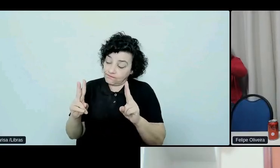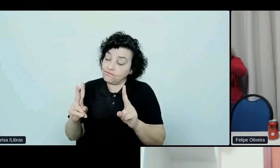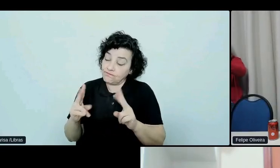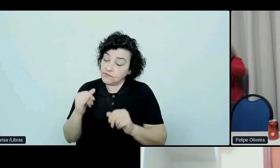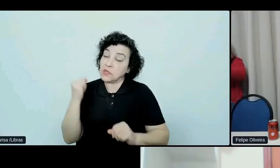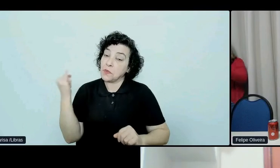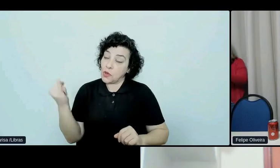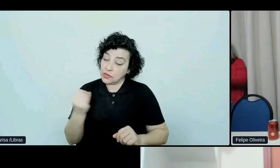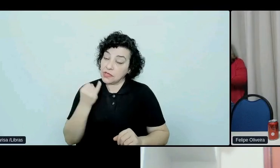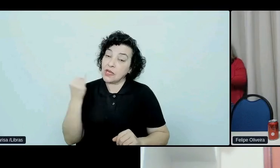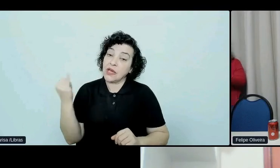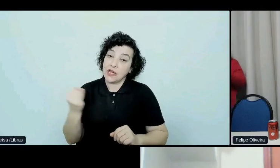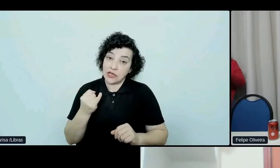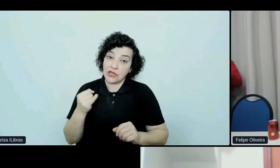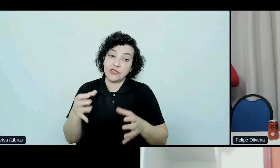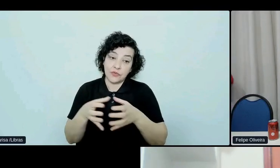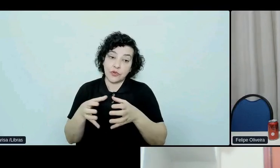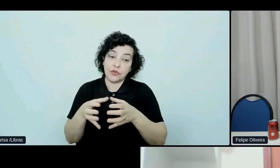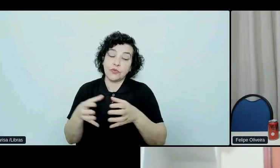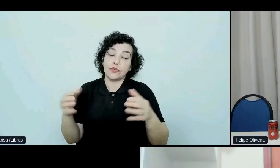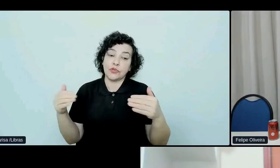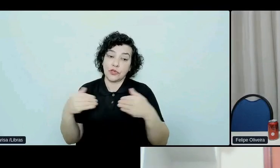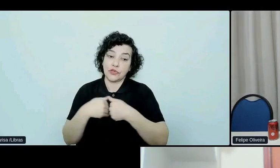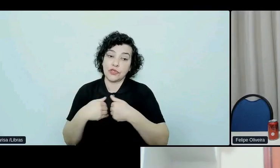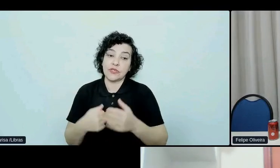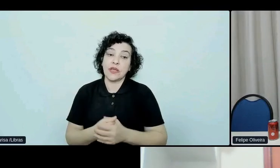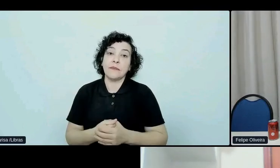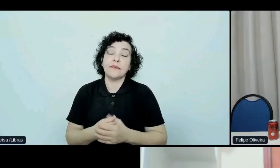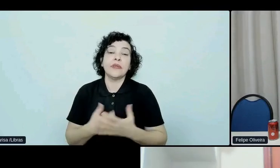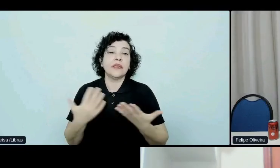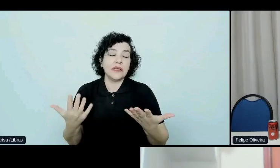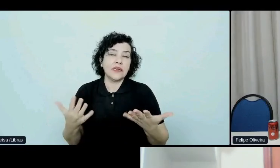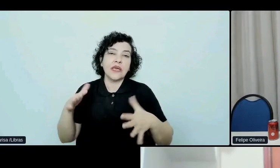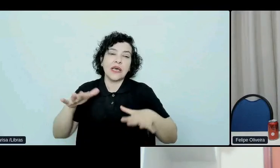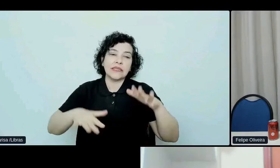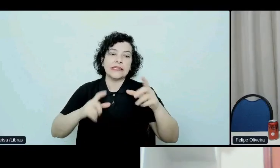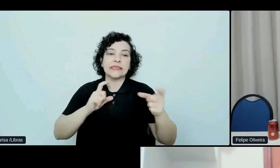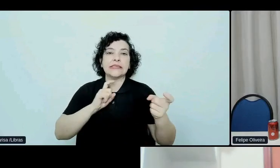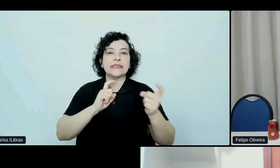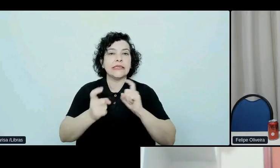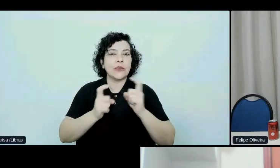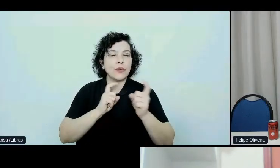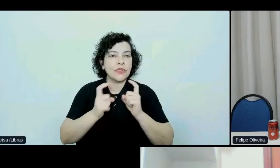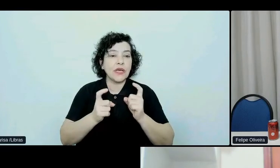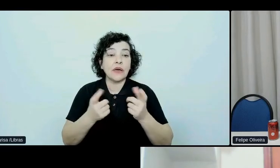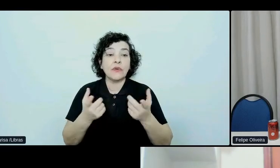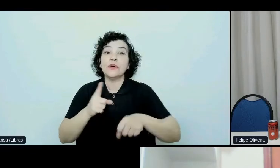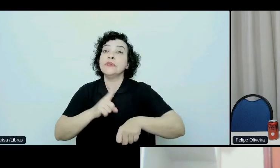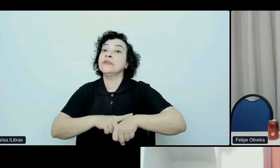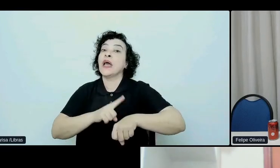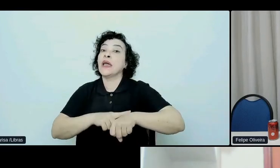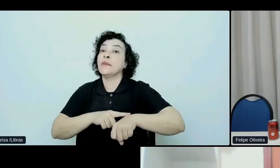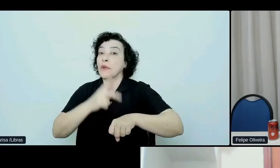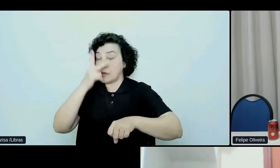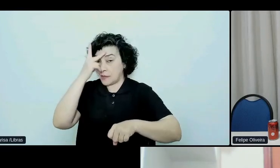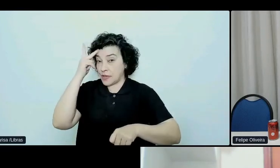conversar. Empresas que oferecem essa questão de um suporte para a pessoa também